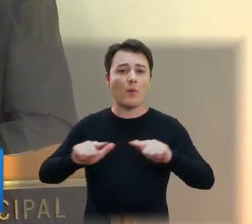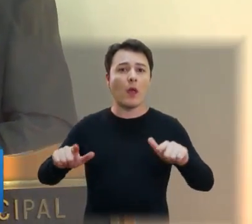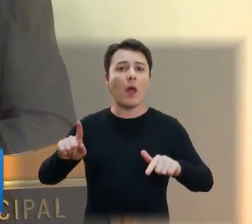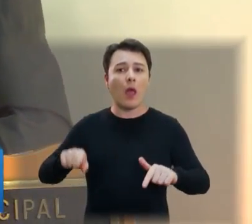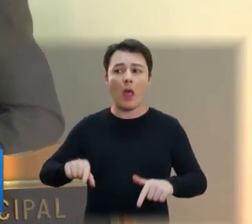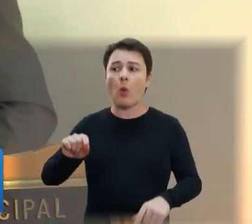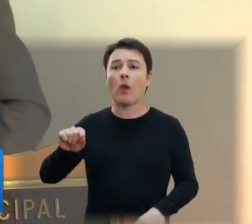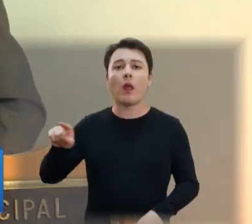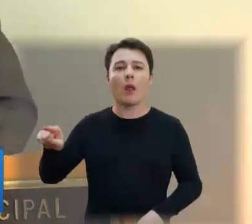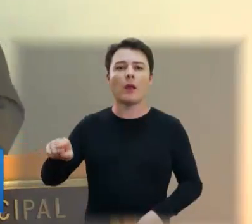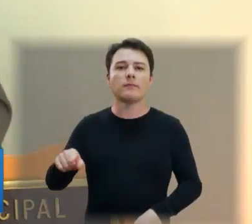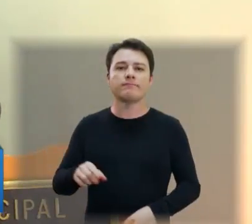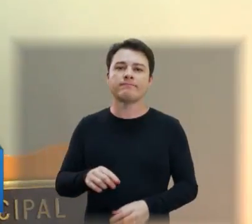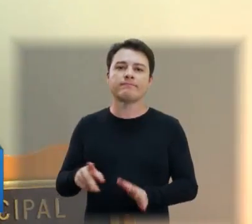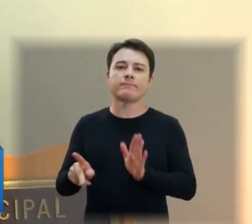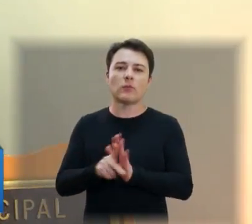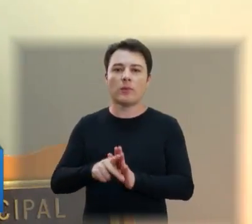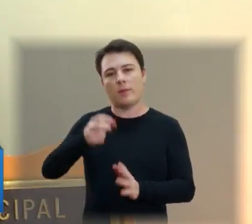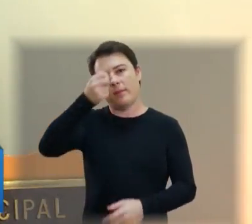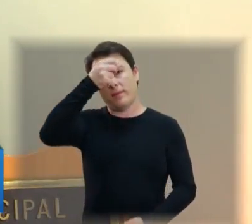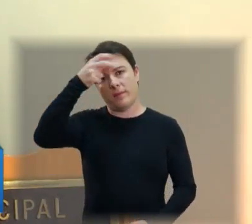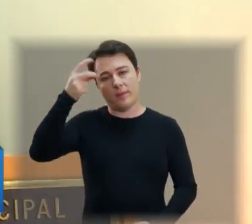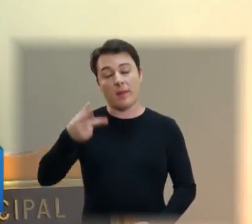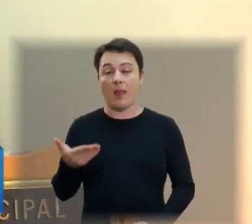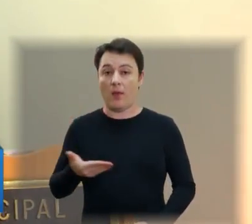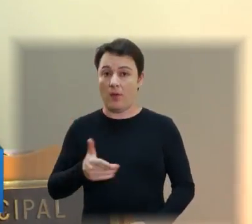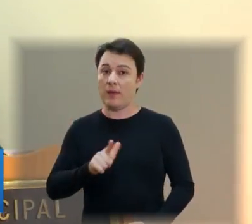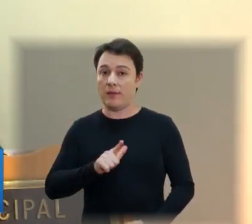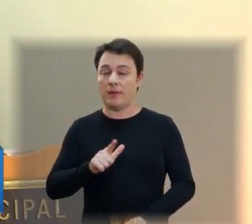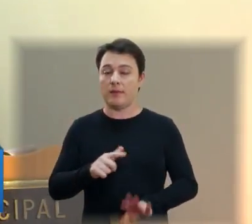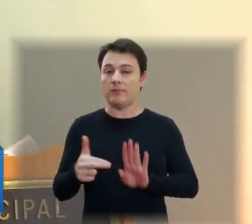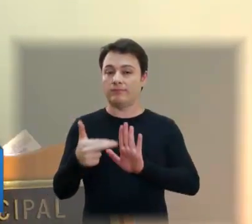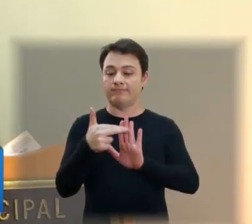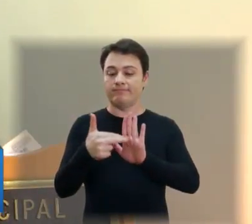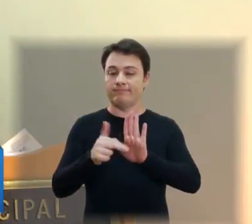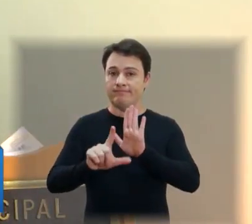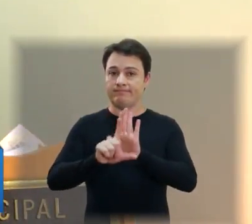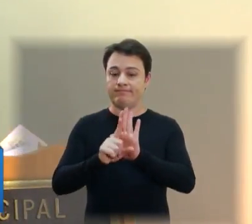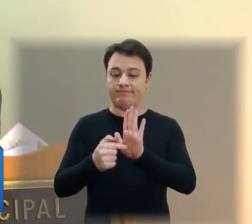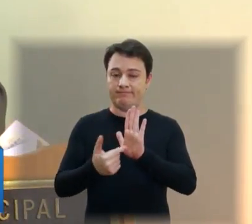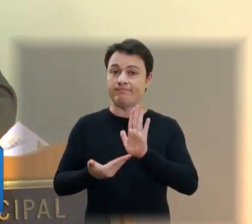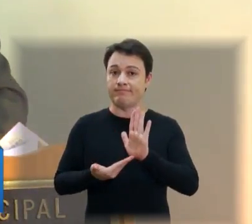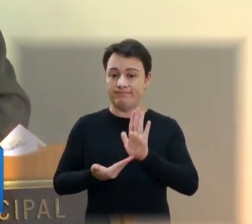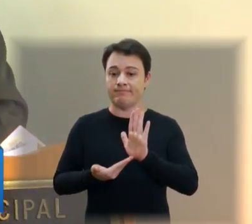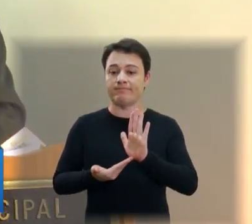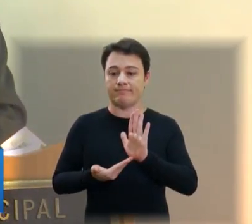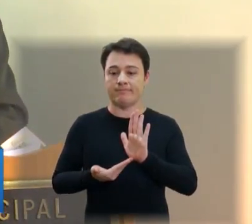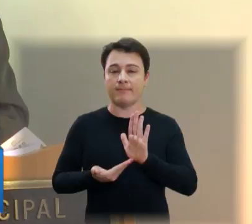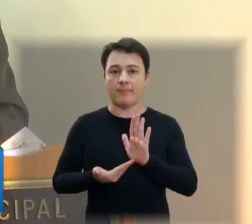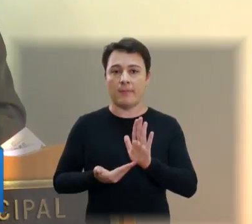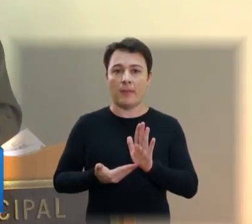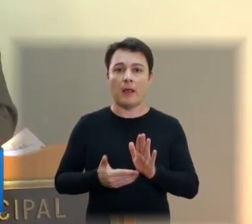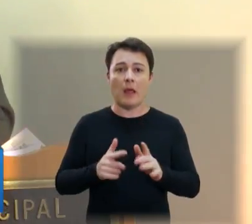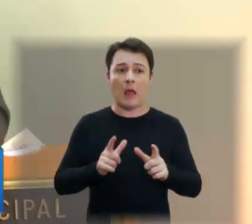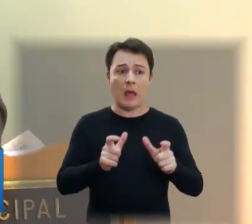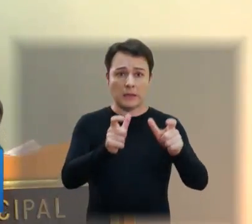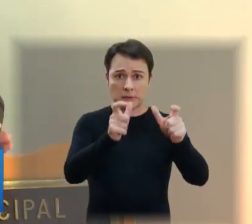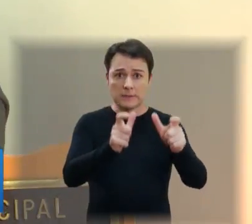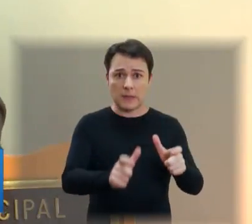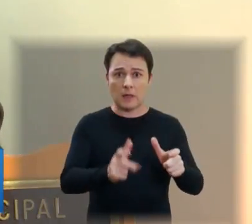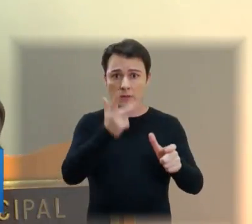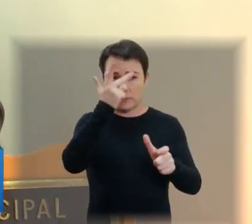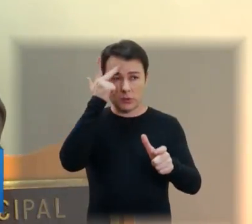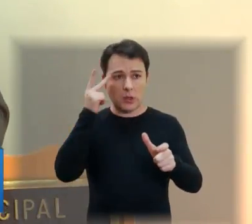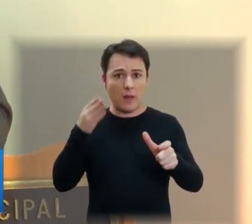conta de quem? Do município. Então está aqui uma lei regulamentando. Os espaços, as pessoas entraram nesse espaço